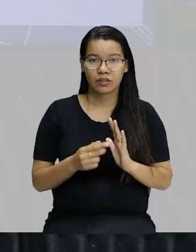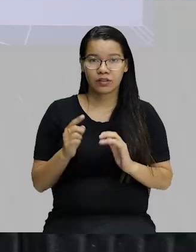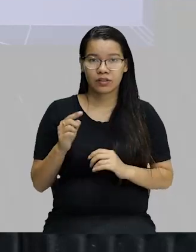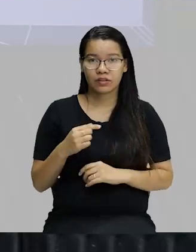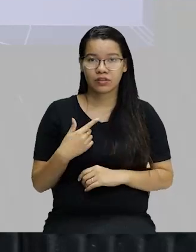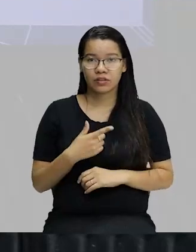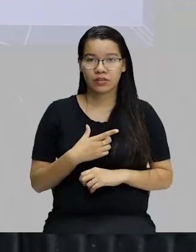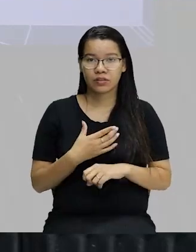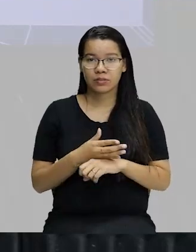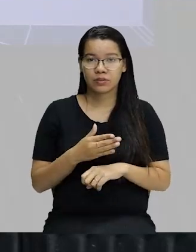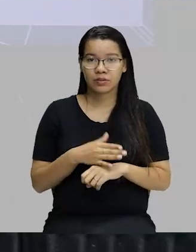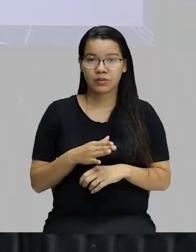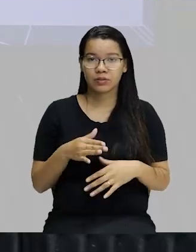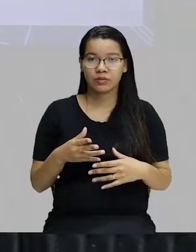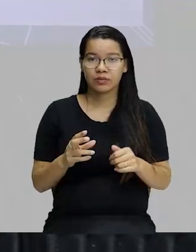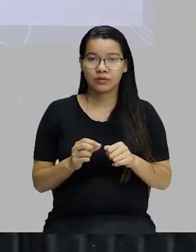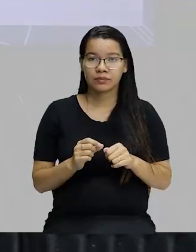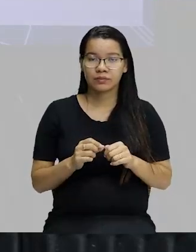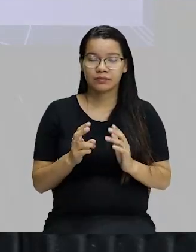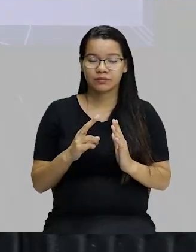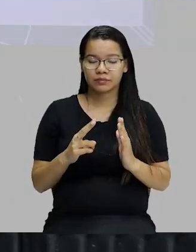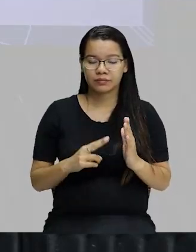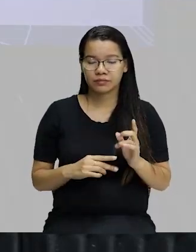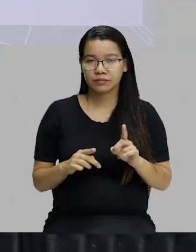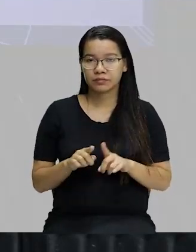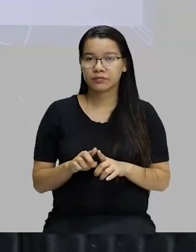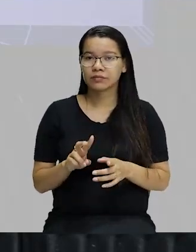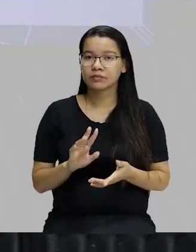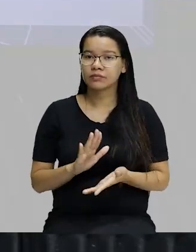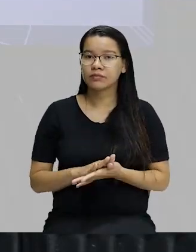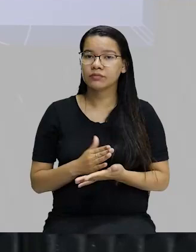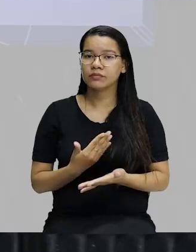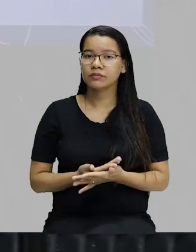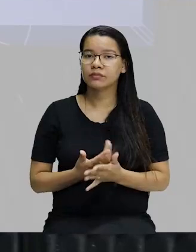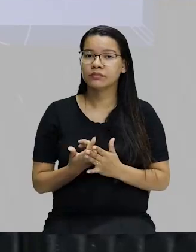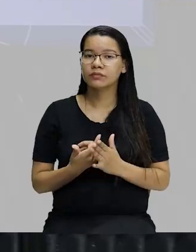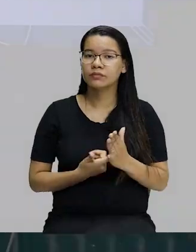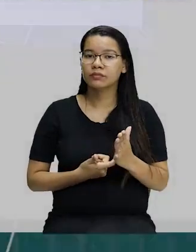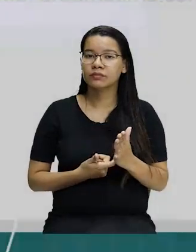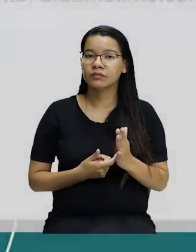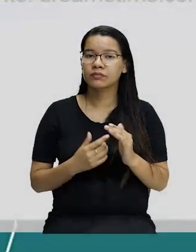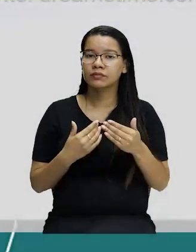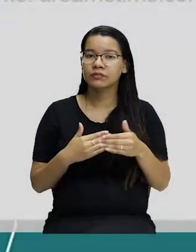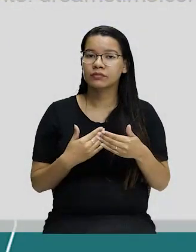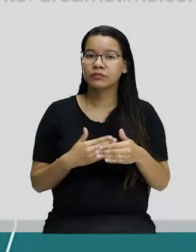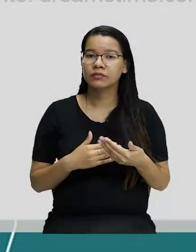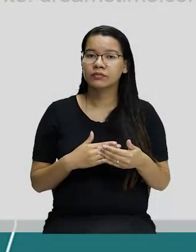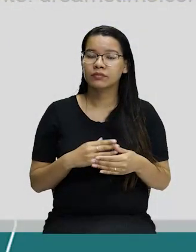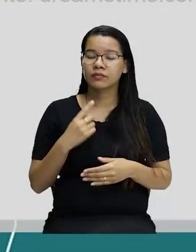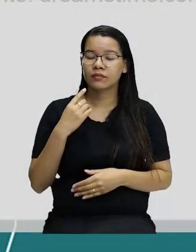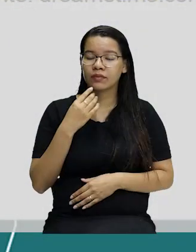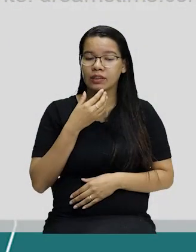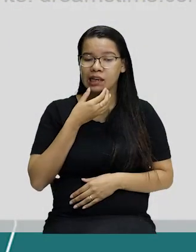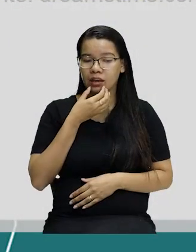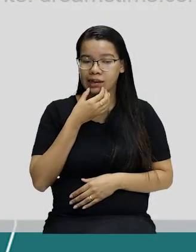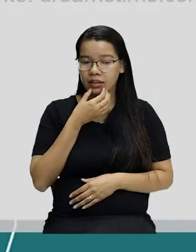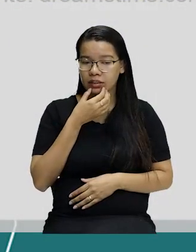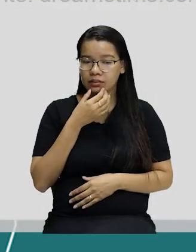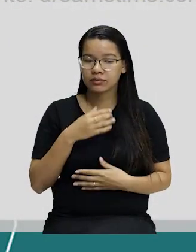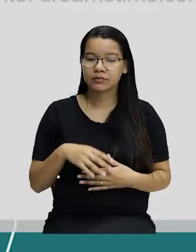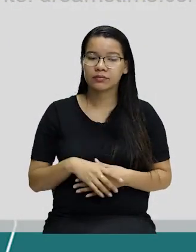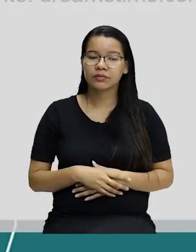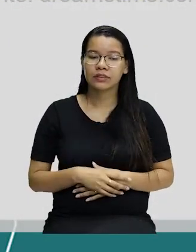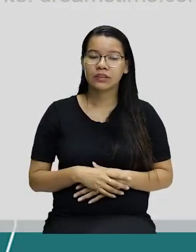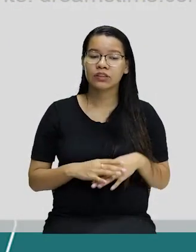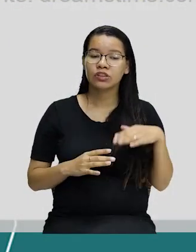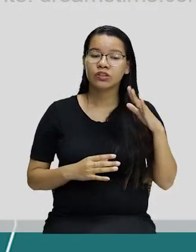gente aplica quando nós vamos fazer as leituras e as interpretações textuais em uma prova de inglês. A inferência e a predição